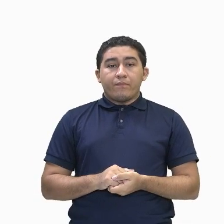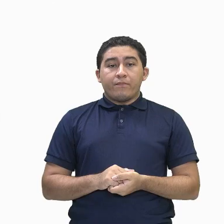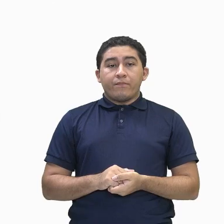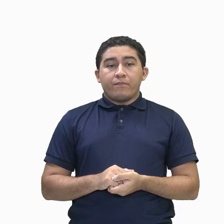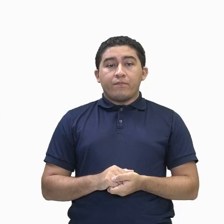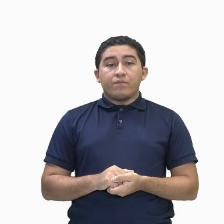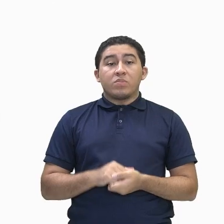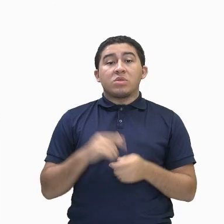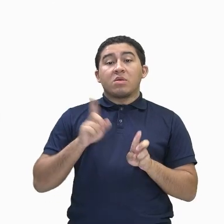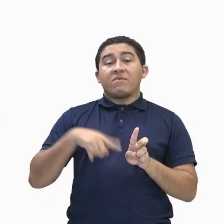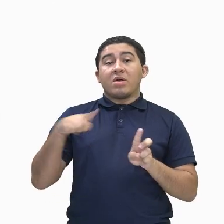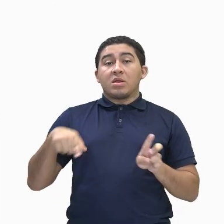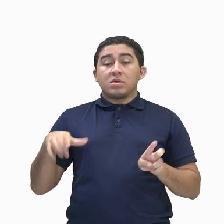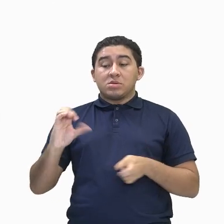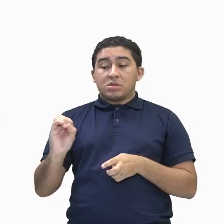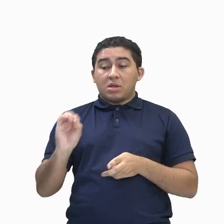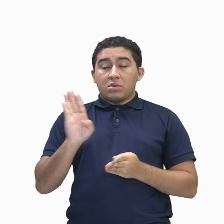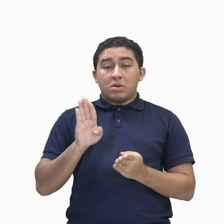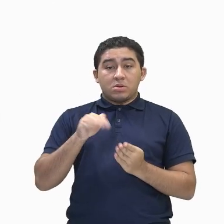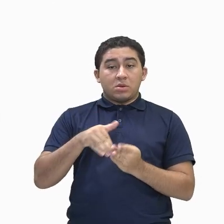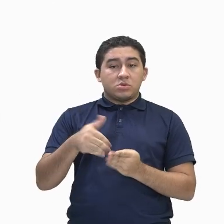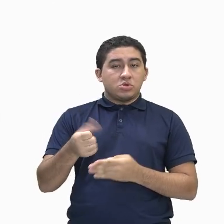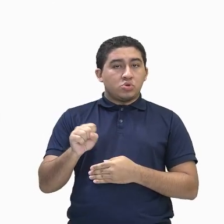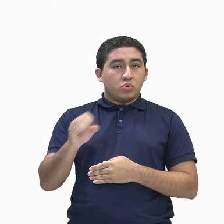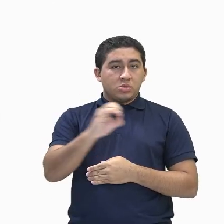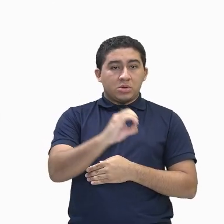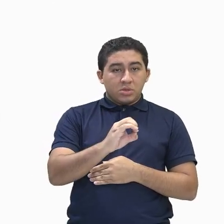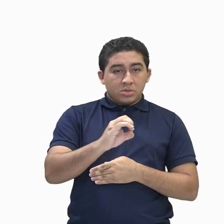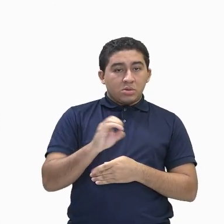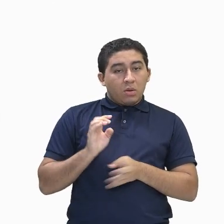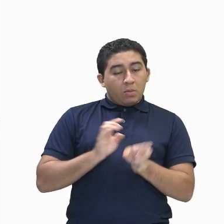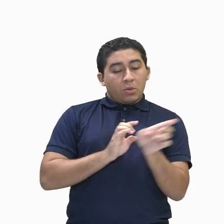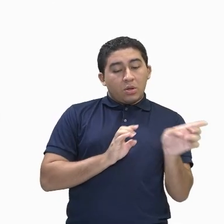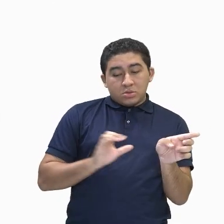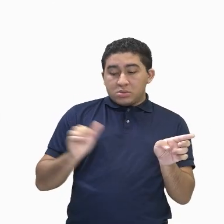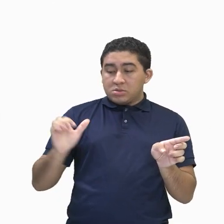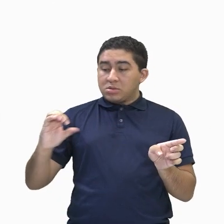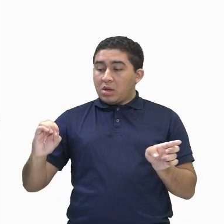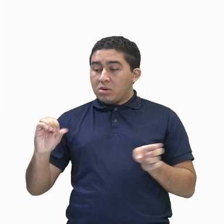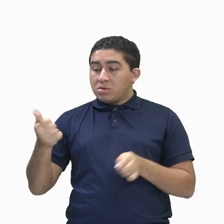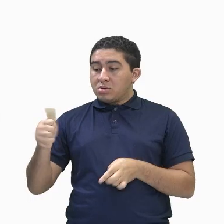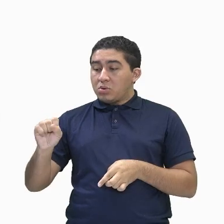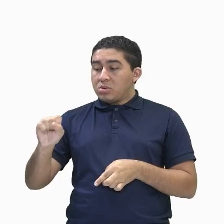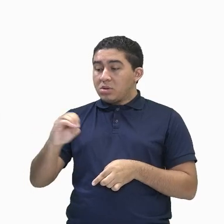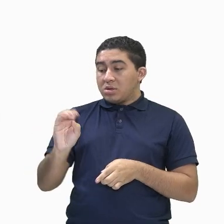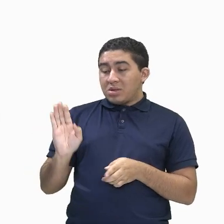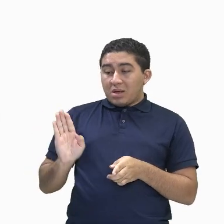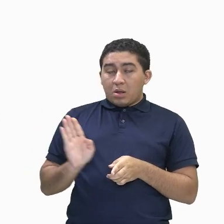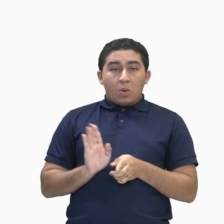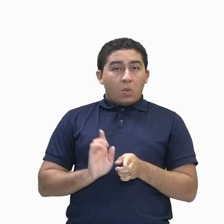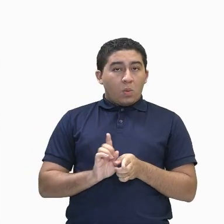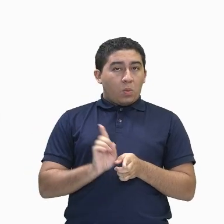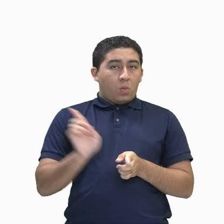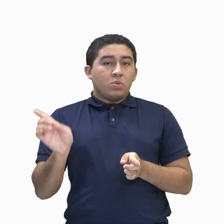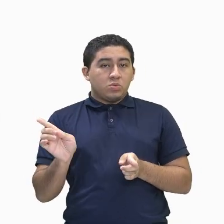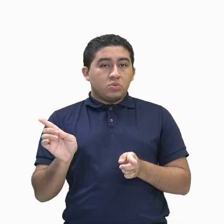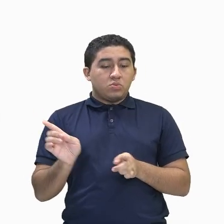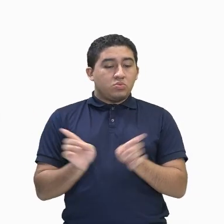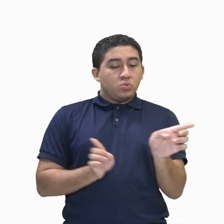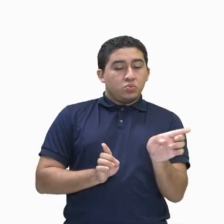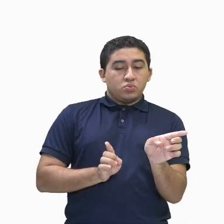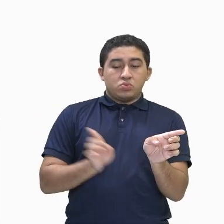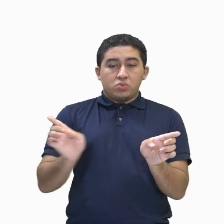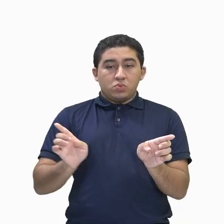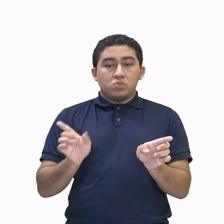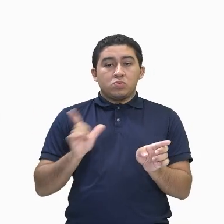agora de 0 a 180 para leste e 0 a 180 para oeste. Eu coloquei